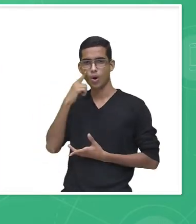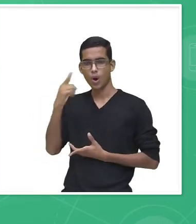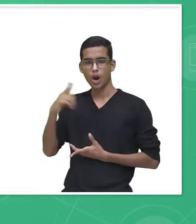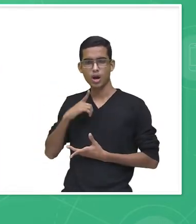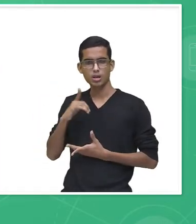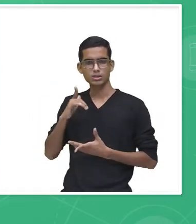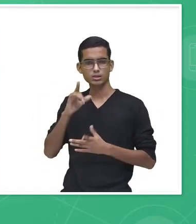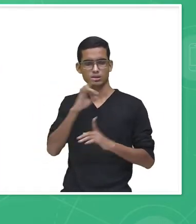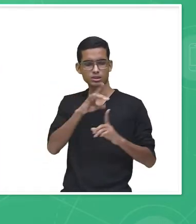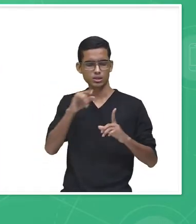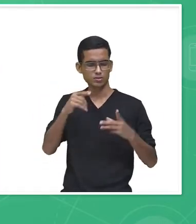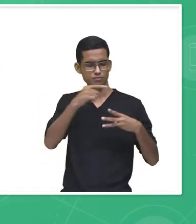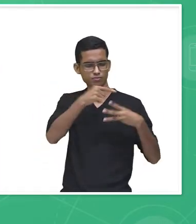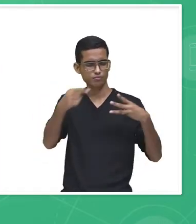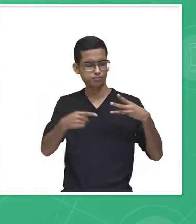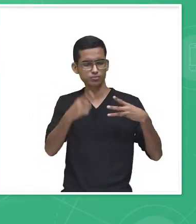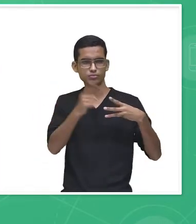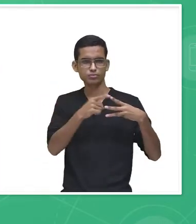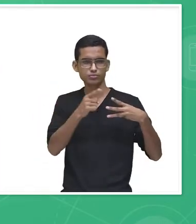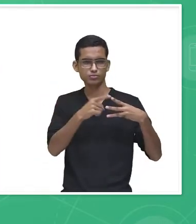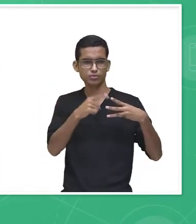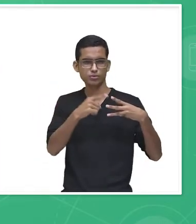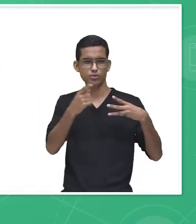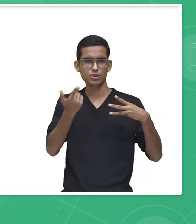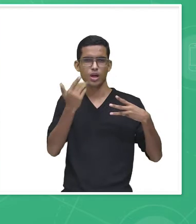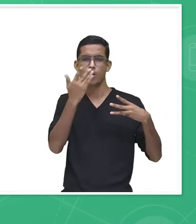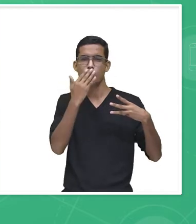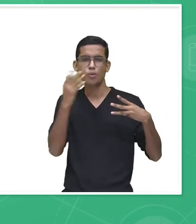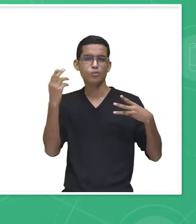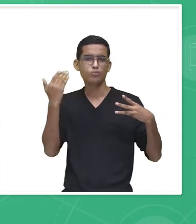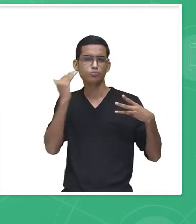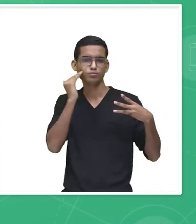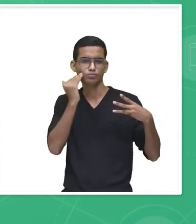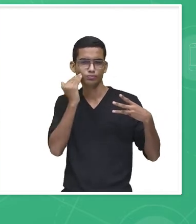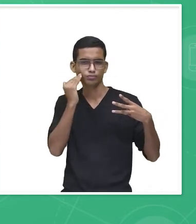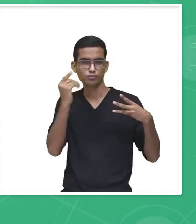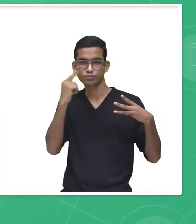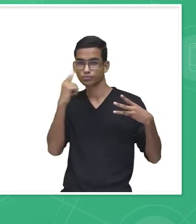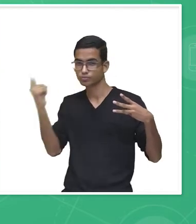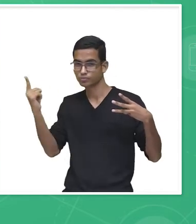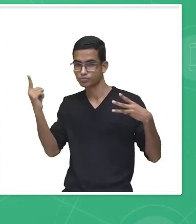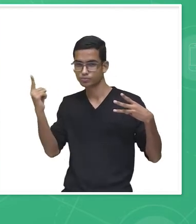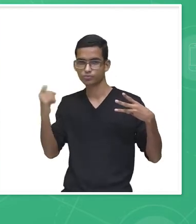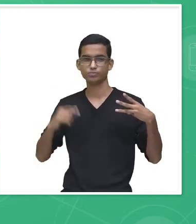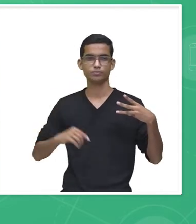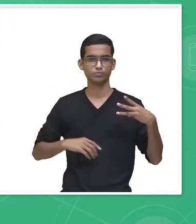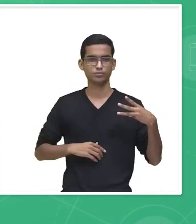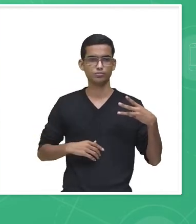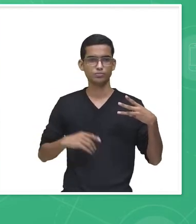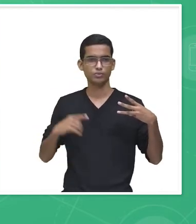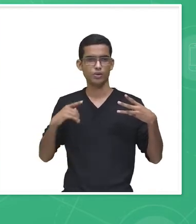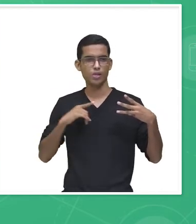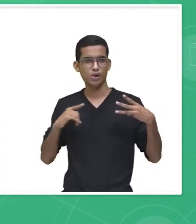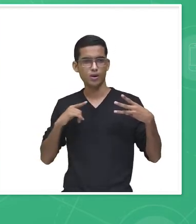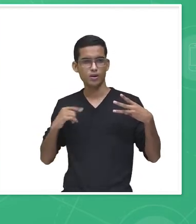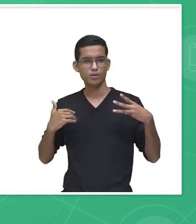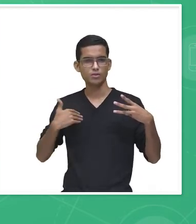amônia que está aqui em rosa né ela vai ser decretada aí põe los equinodermos